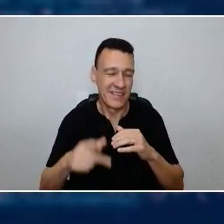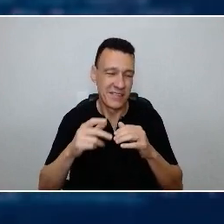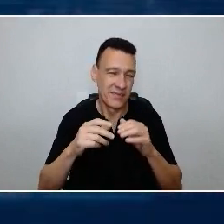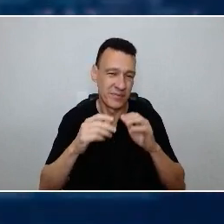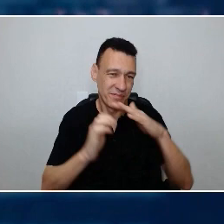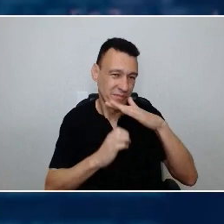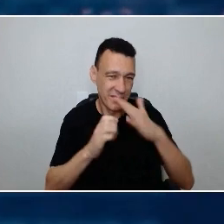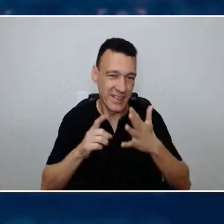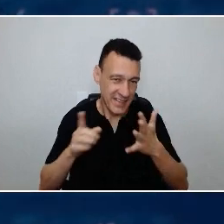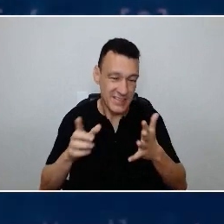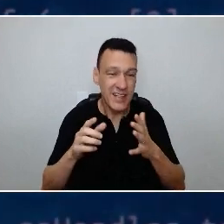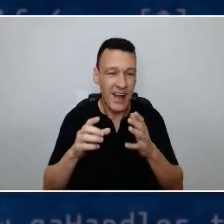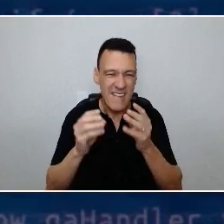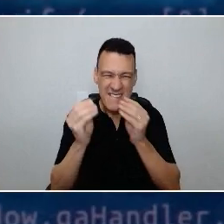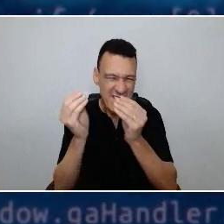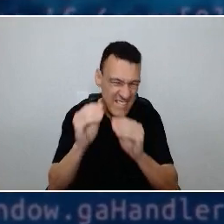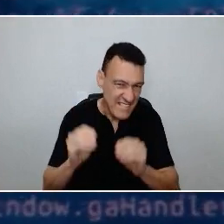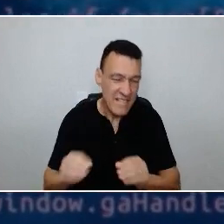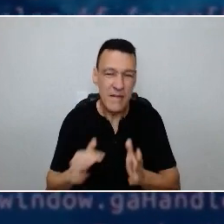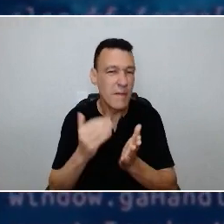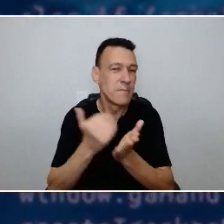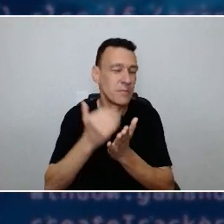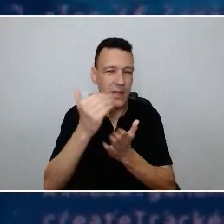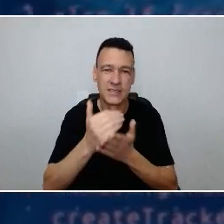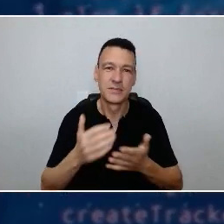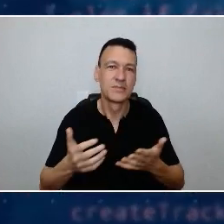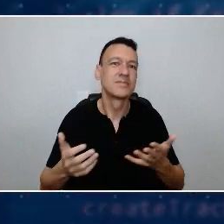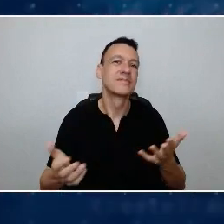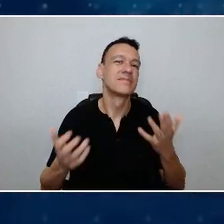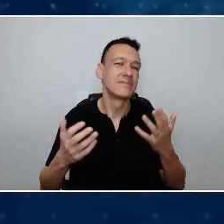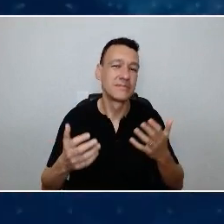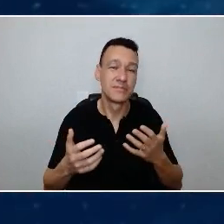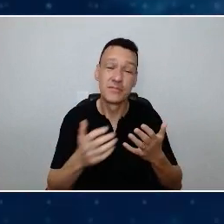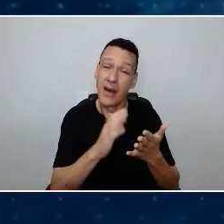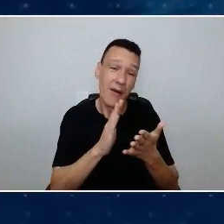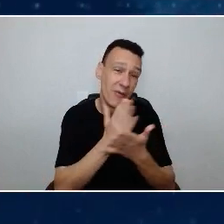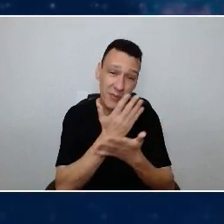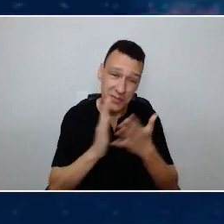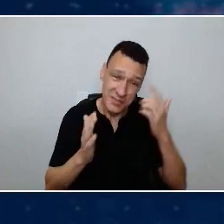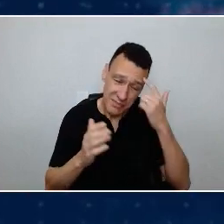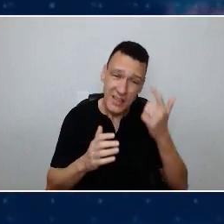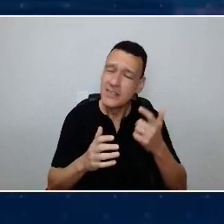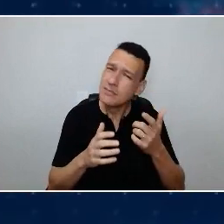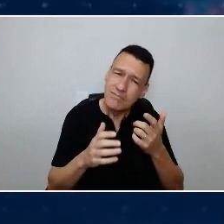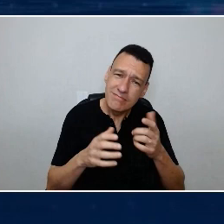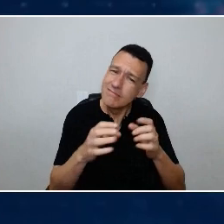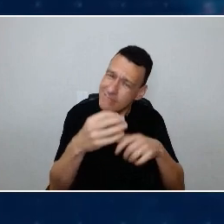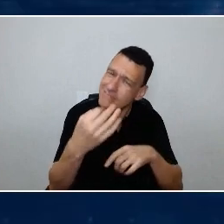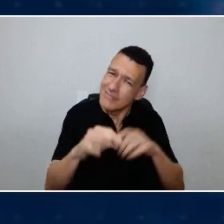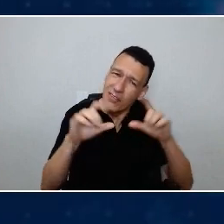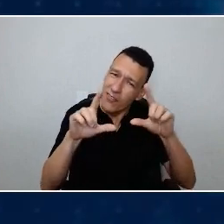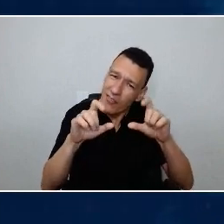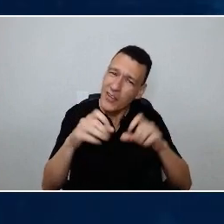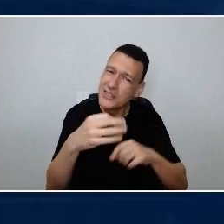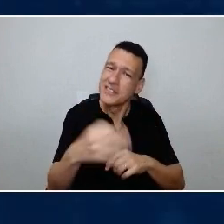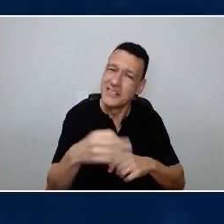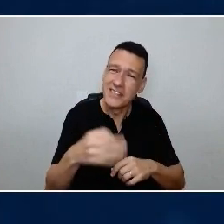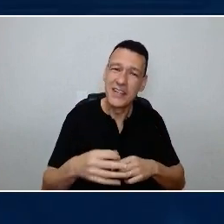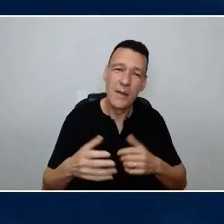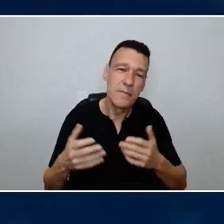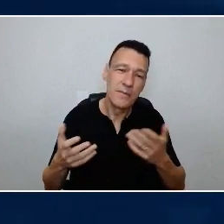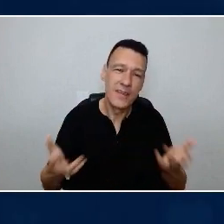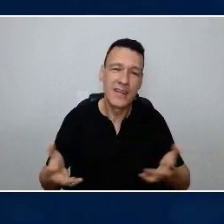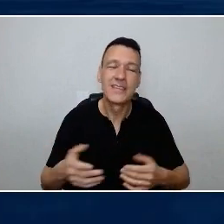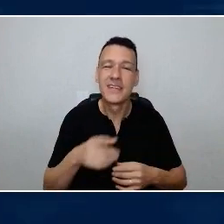é isso tem quem diga que não vê nenhuma alteração ali talvez curiosidade Isso aqui é uma galinha brama né galinha tem várias raças